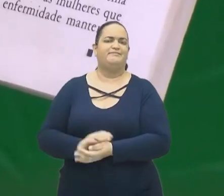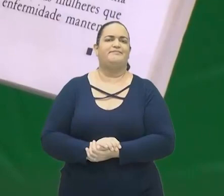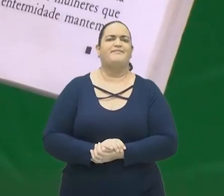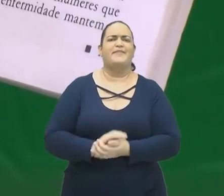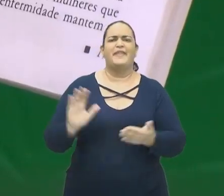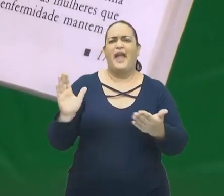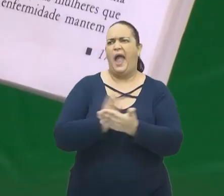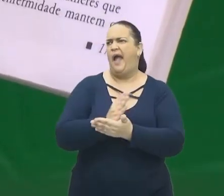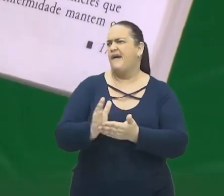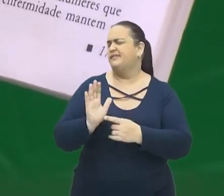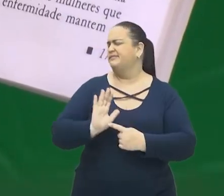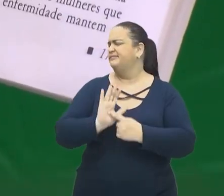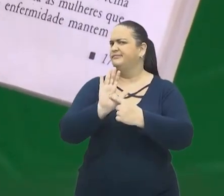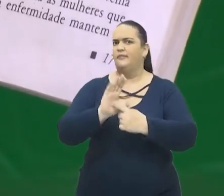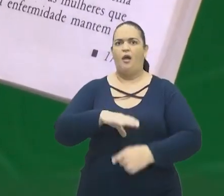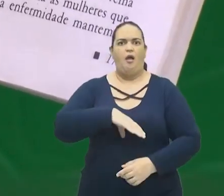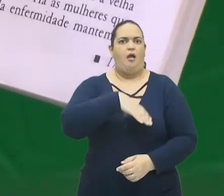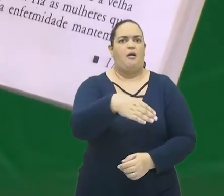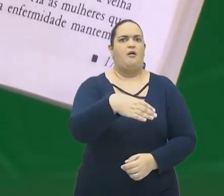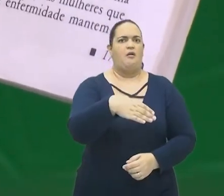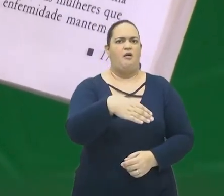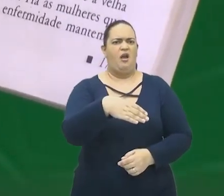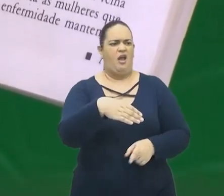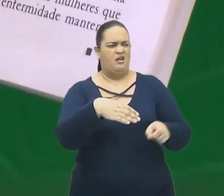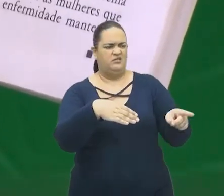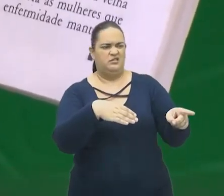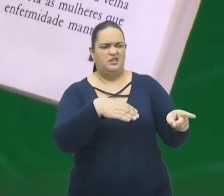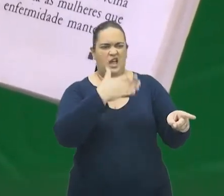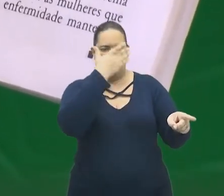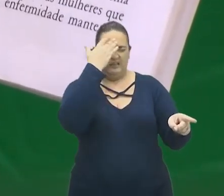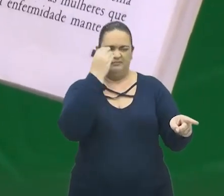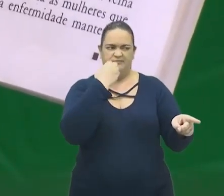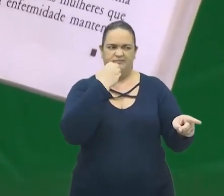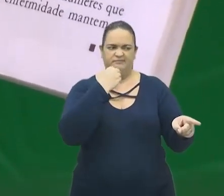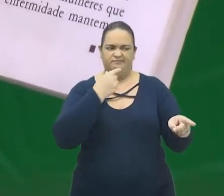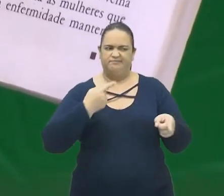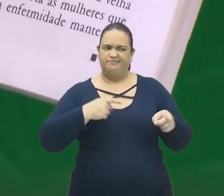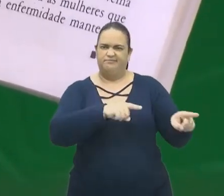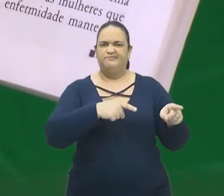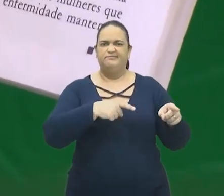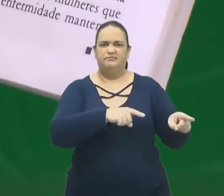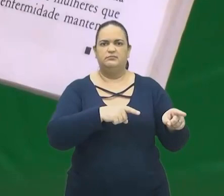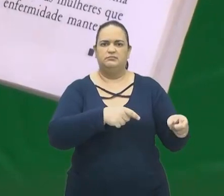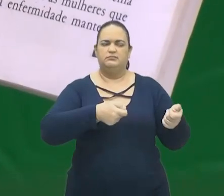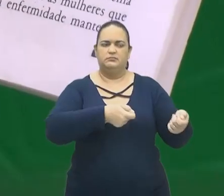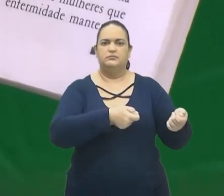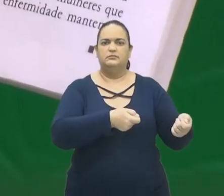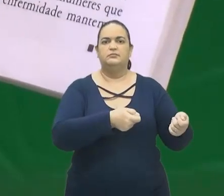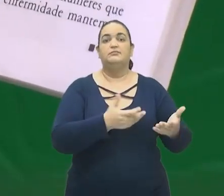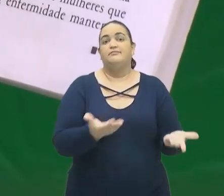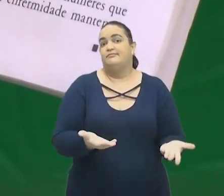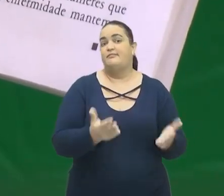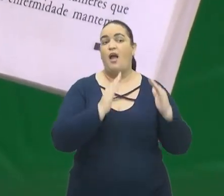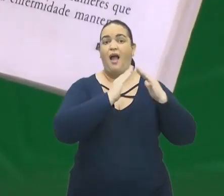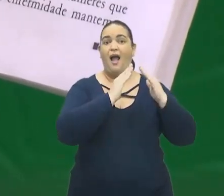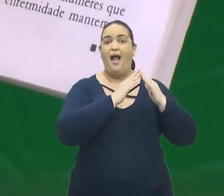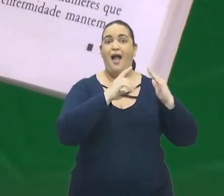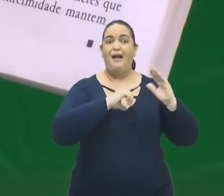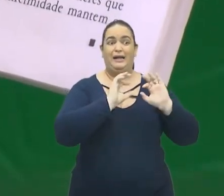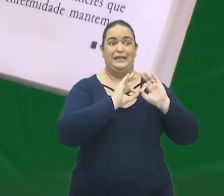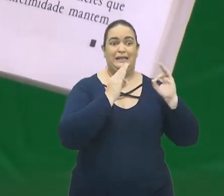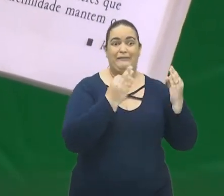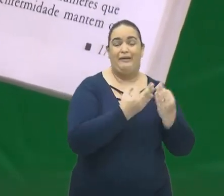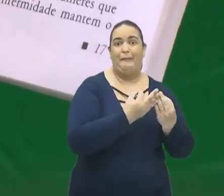vive. Demonstram valentia para intimidar os fracos. A casa que tem